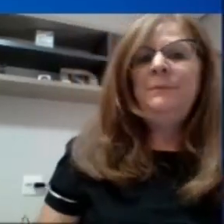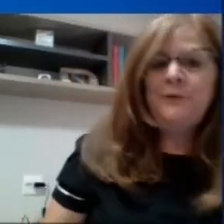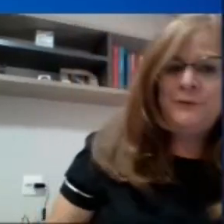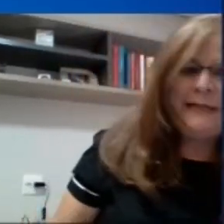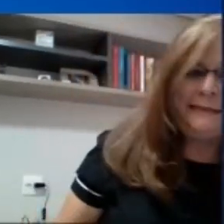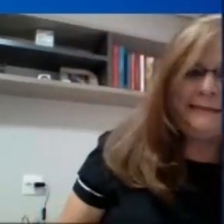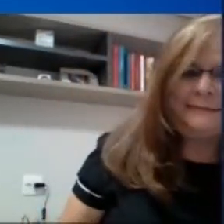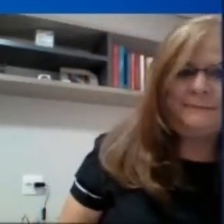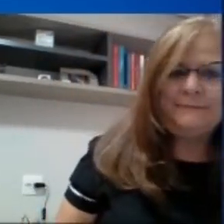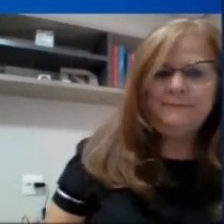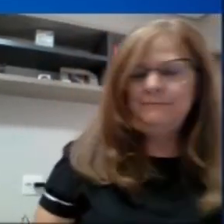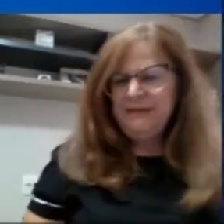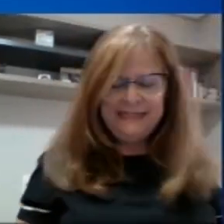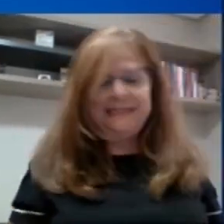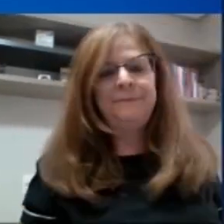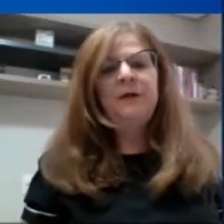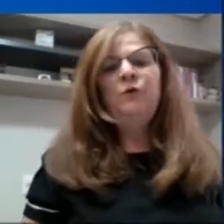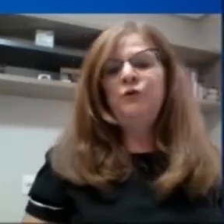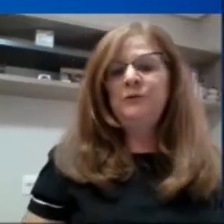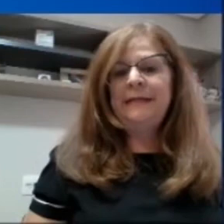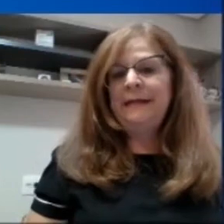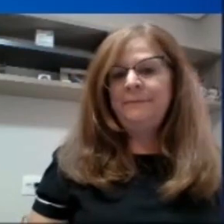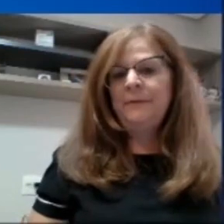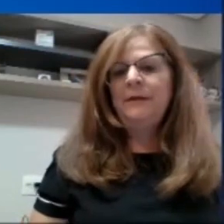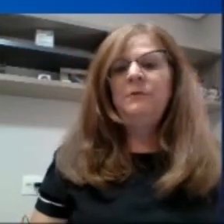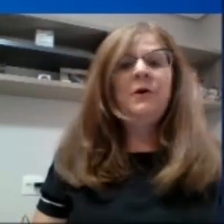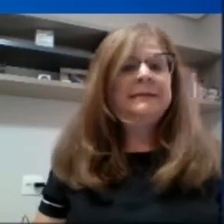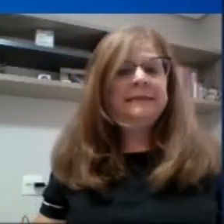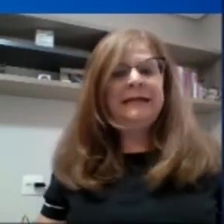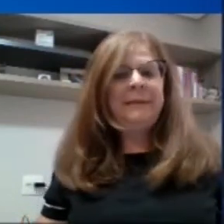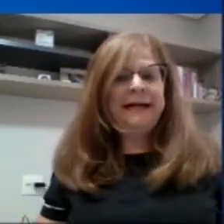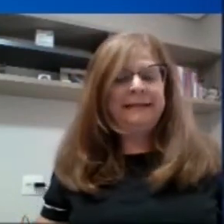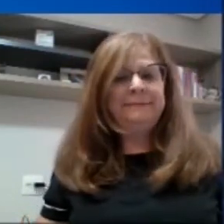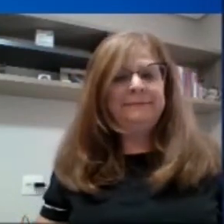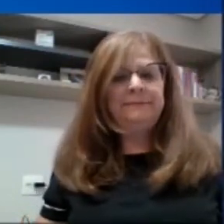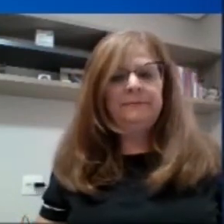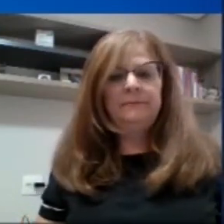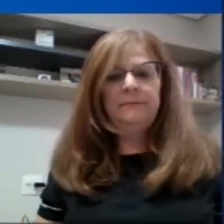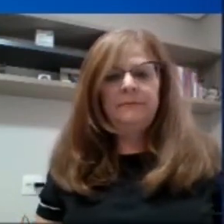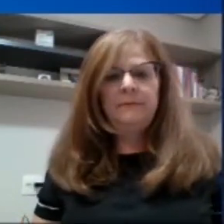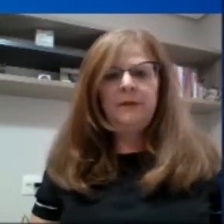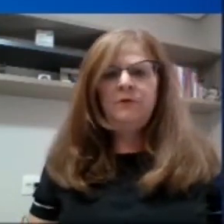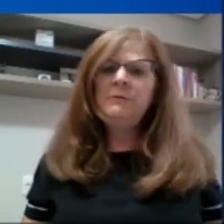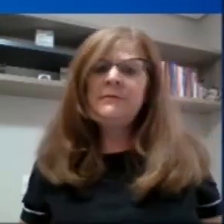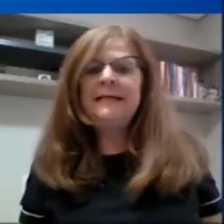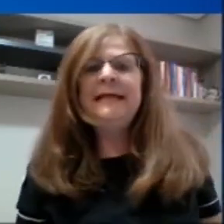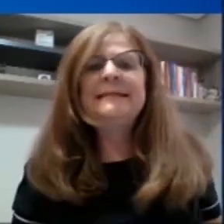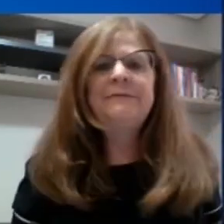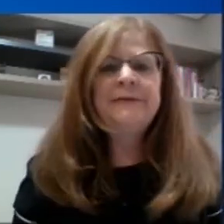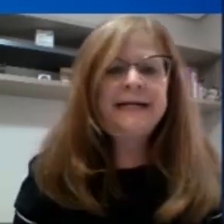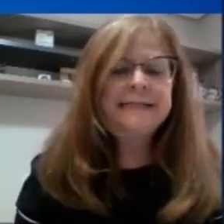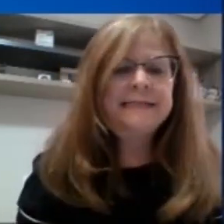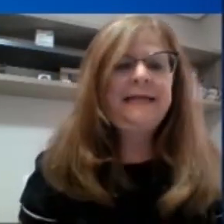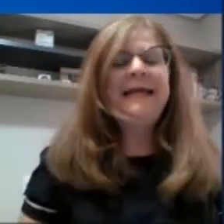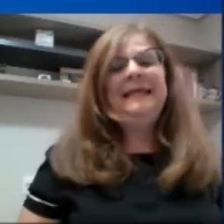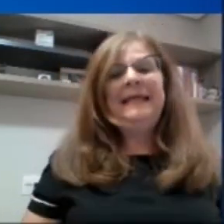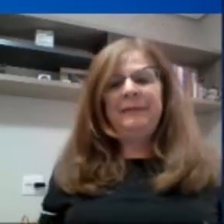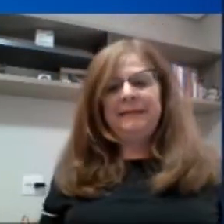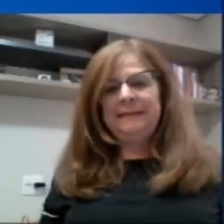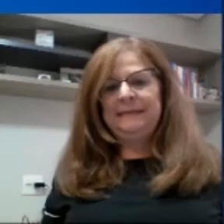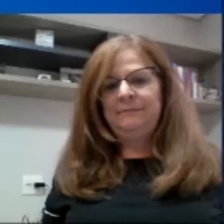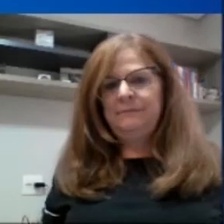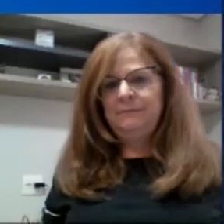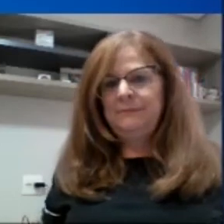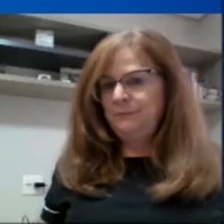em português. Bem simples, o José gosta da Mara. Como seria essa frase em